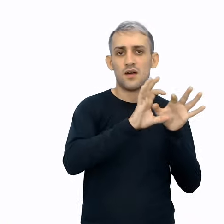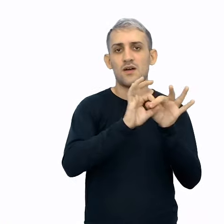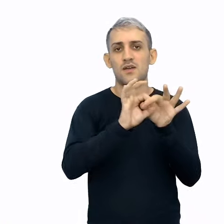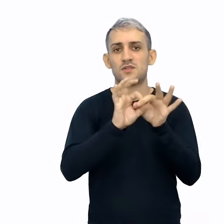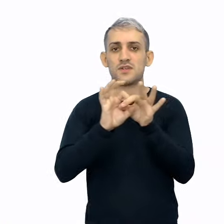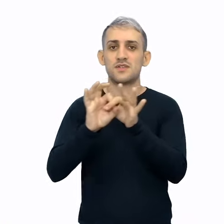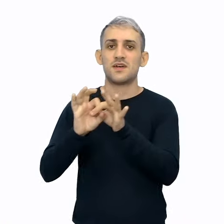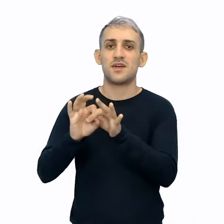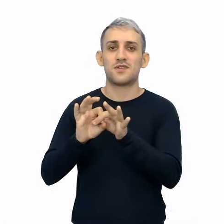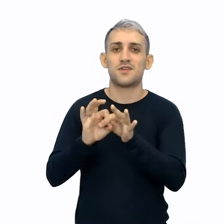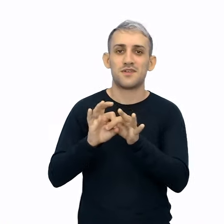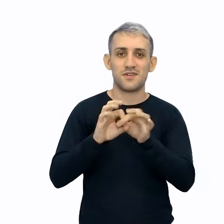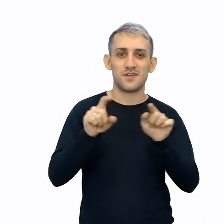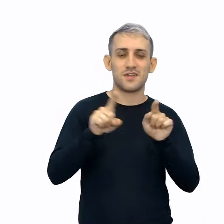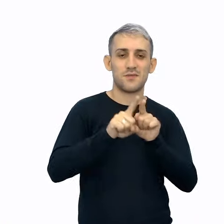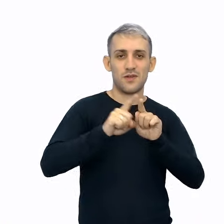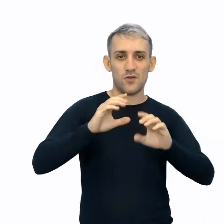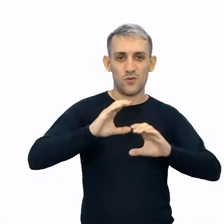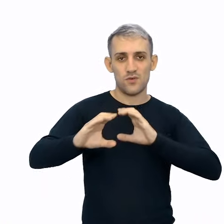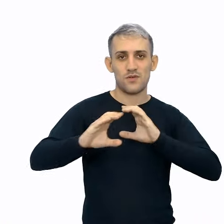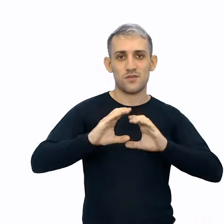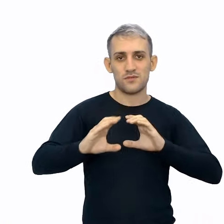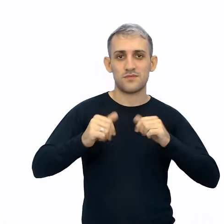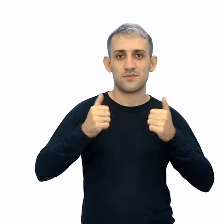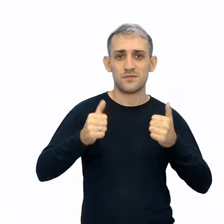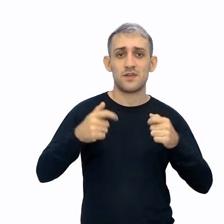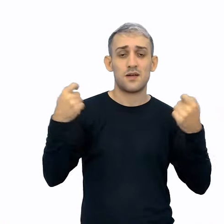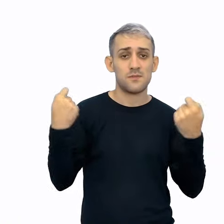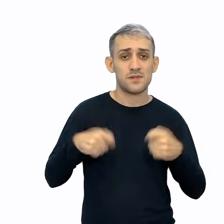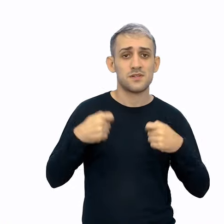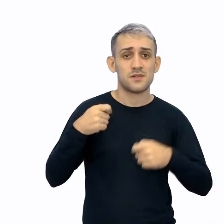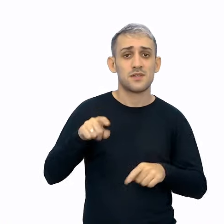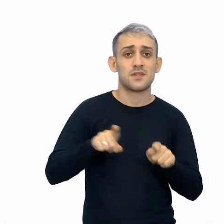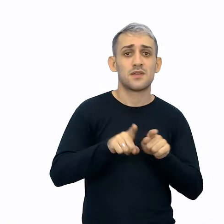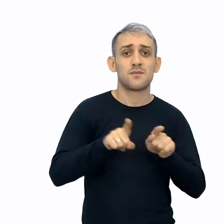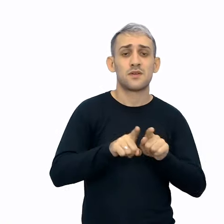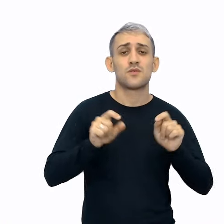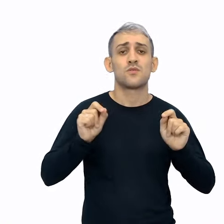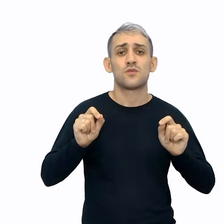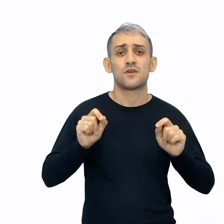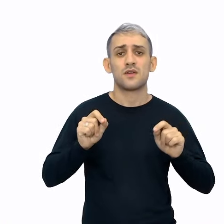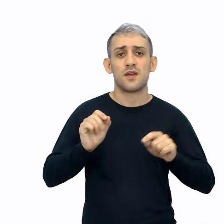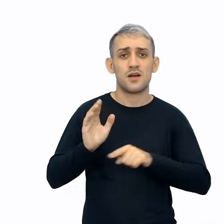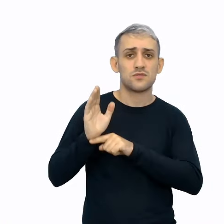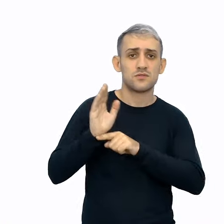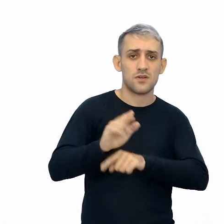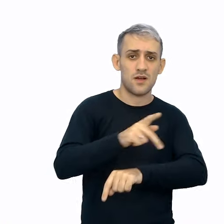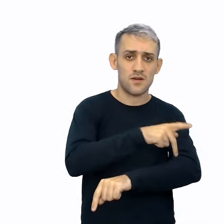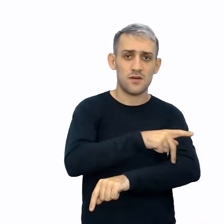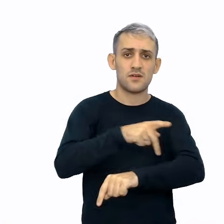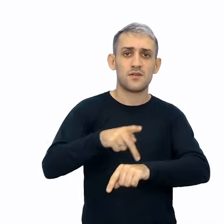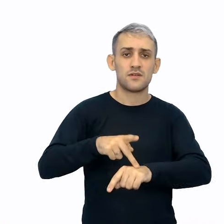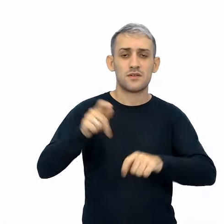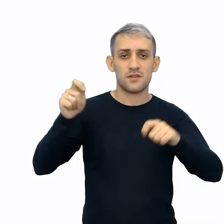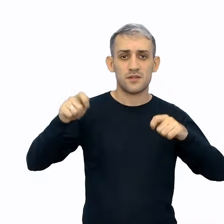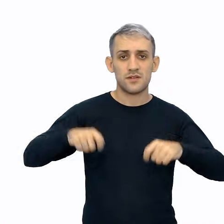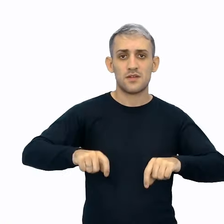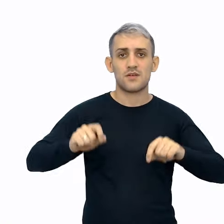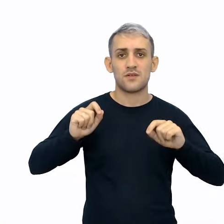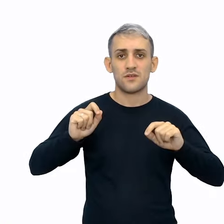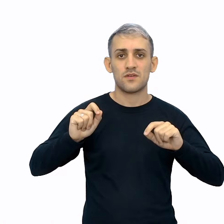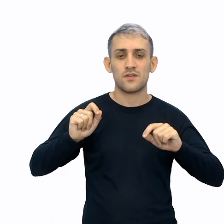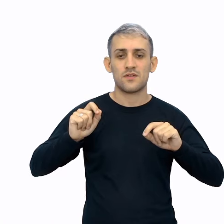situacionalidade comunicativa a necessidade também de se potencializar ações pedagógicas que permitam a